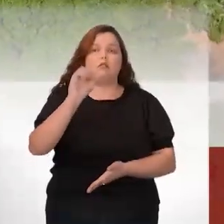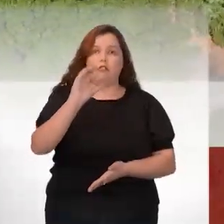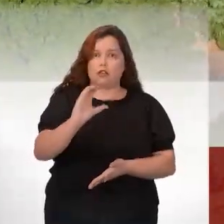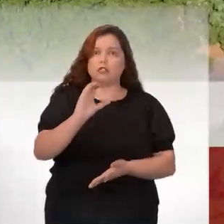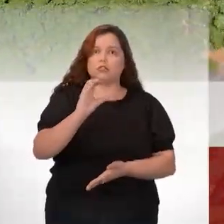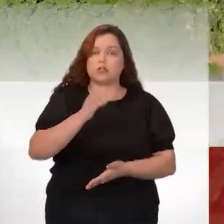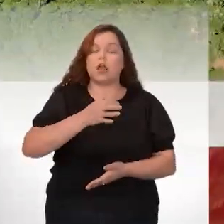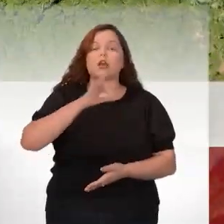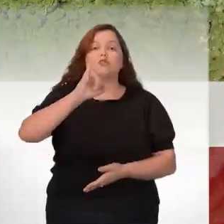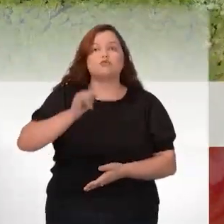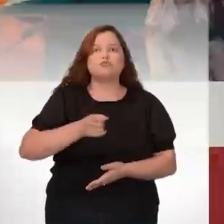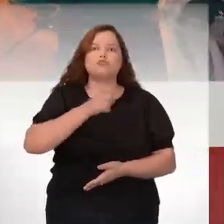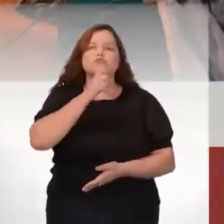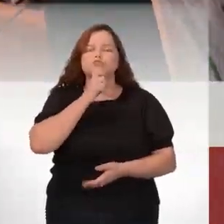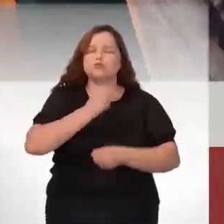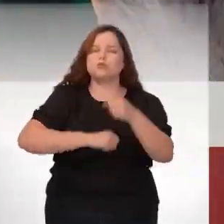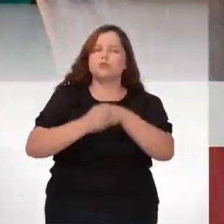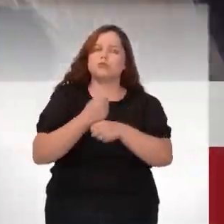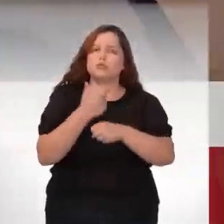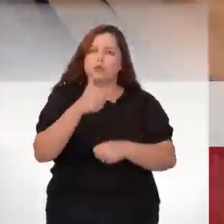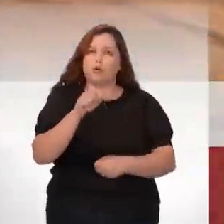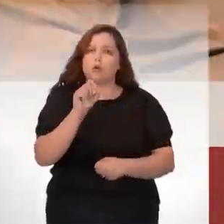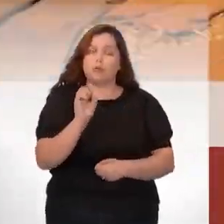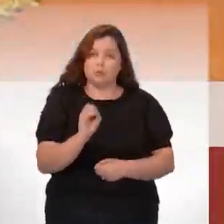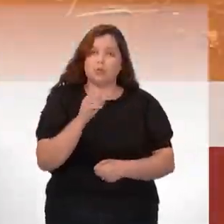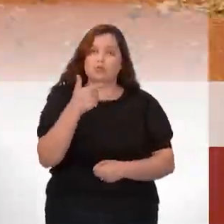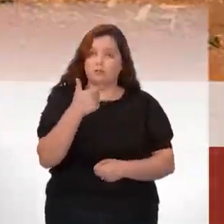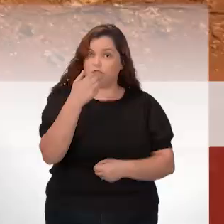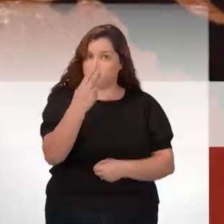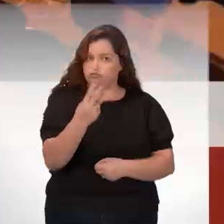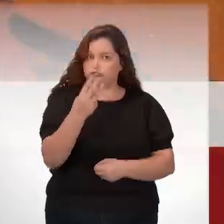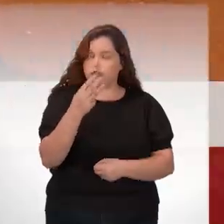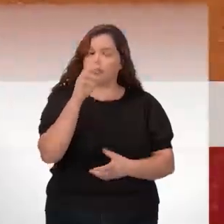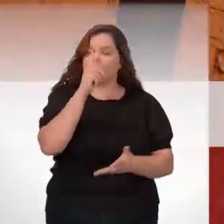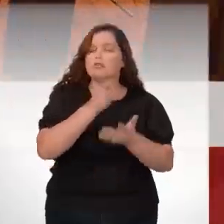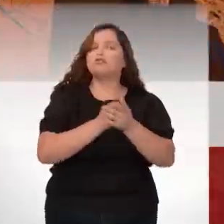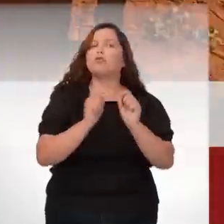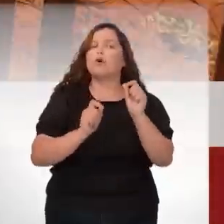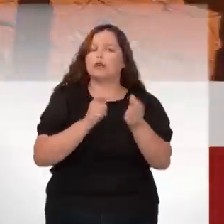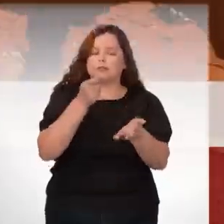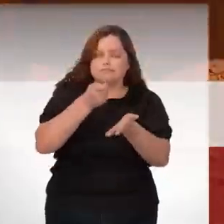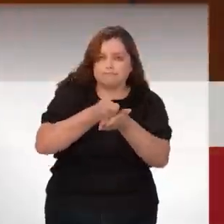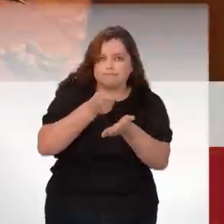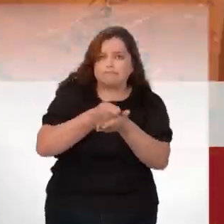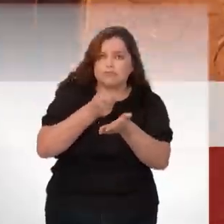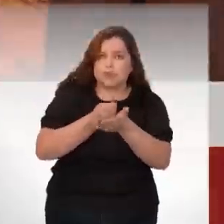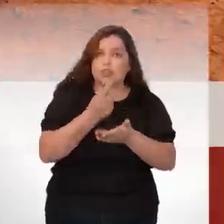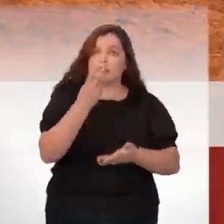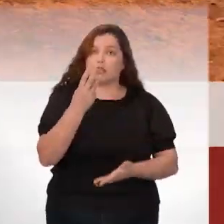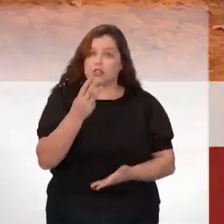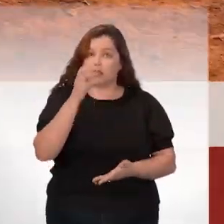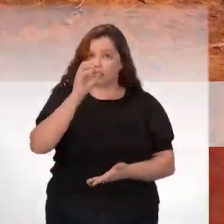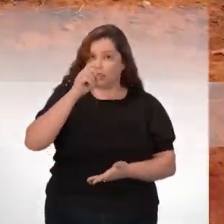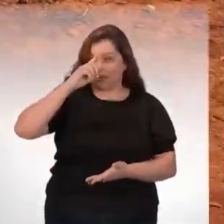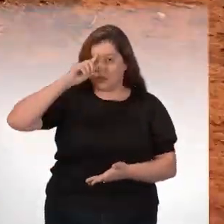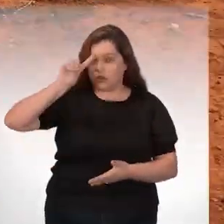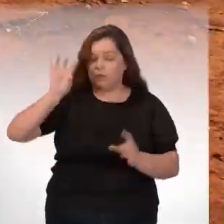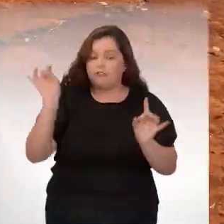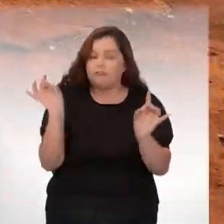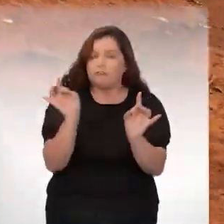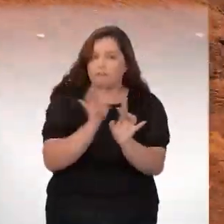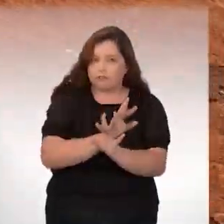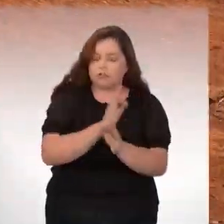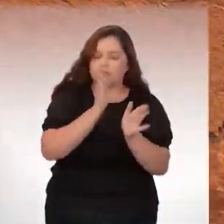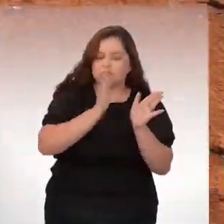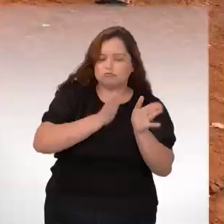em julho de 2023, ficou estabelecido que o município tinha, entre as obrigações, 30 dias para finalizar o processo